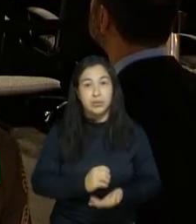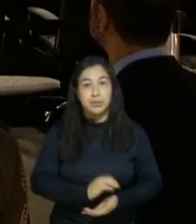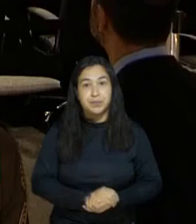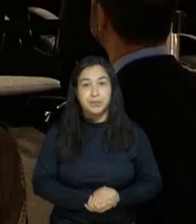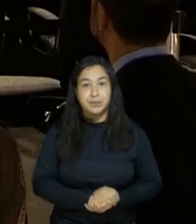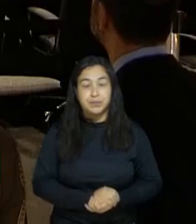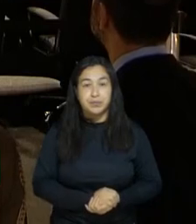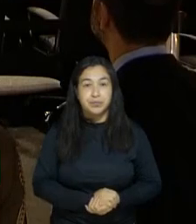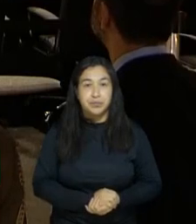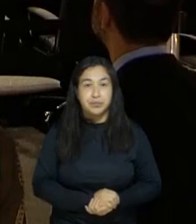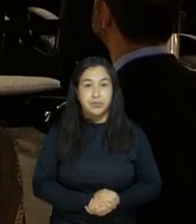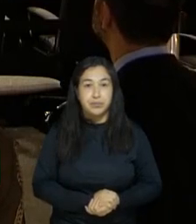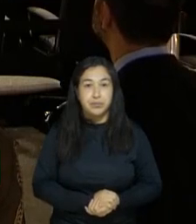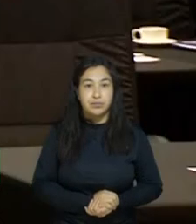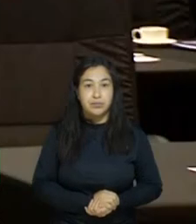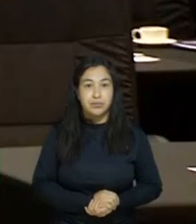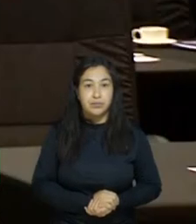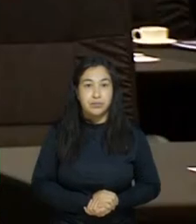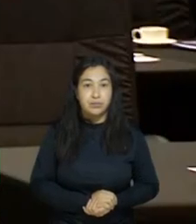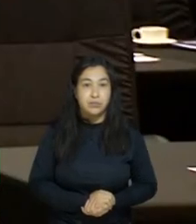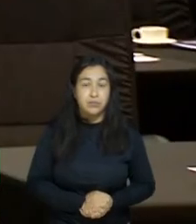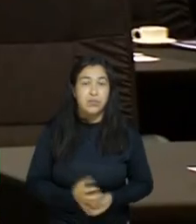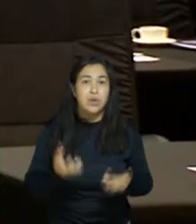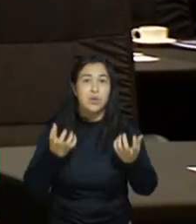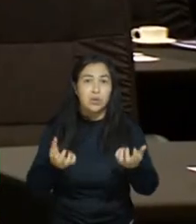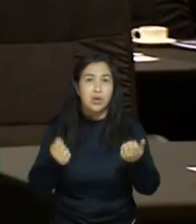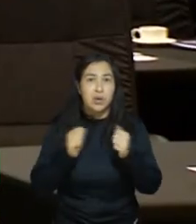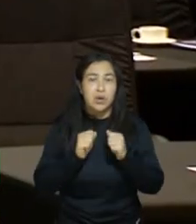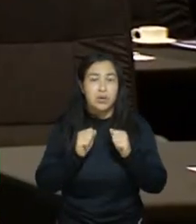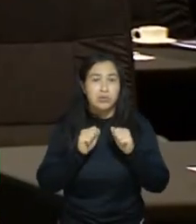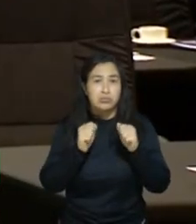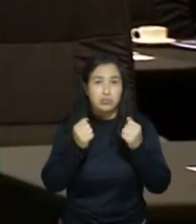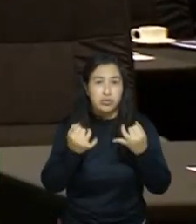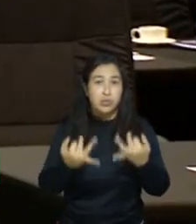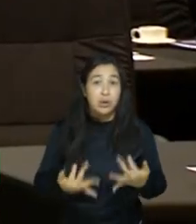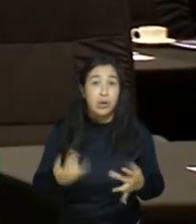parte, deputado. Eu só queria contribuir, porque...